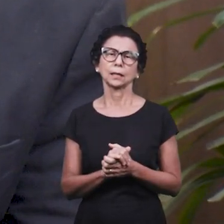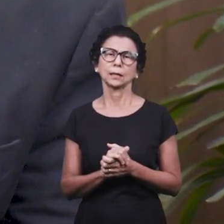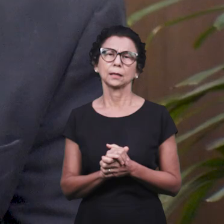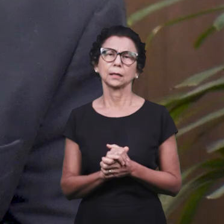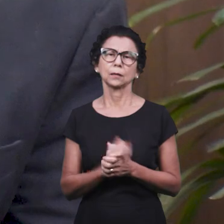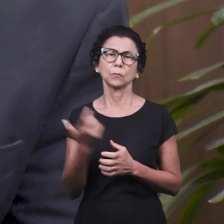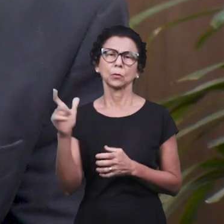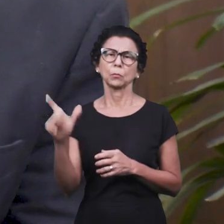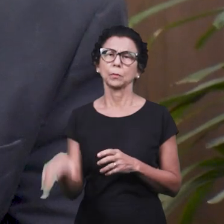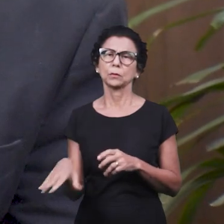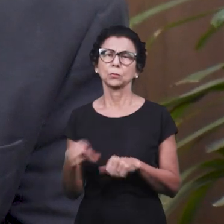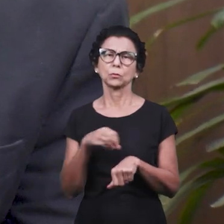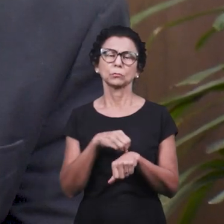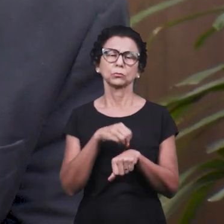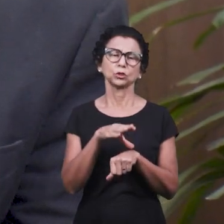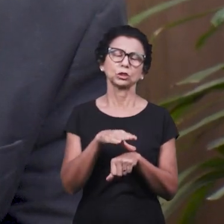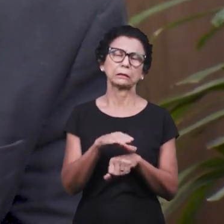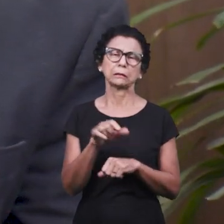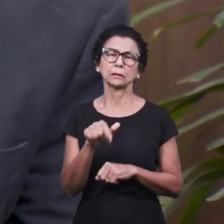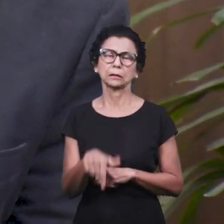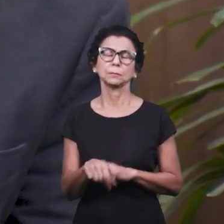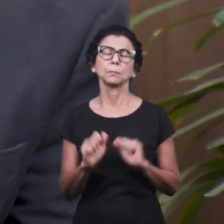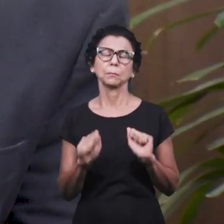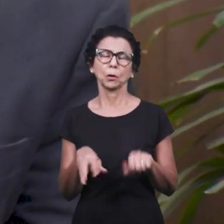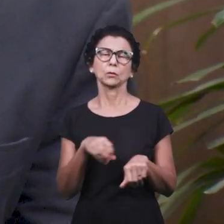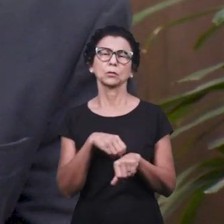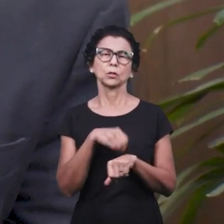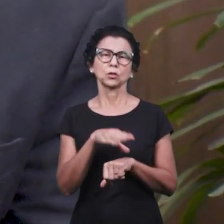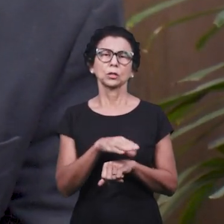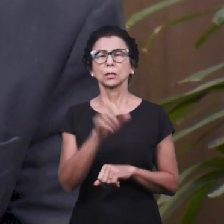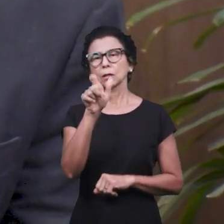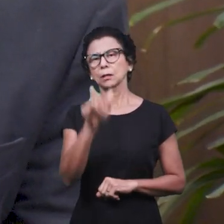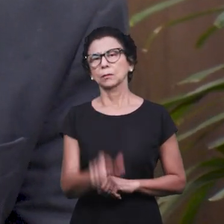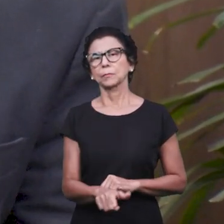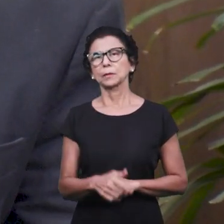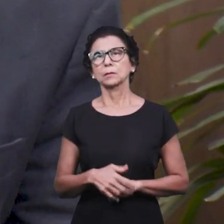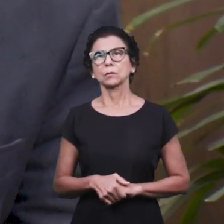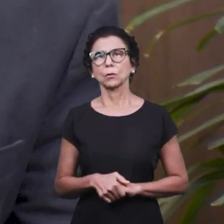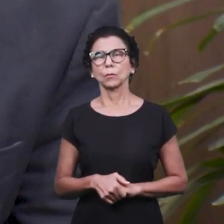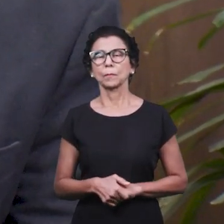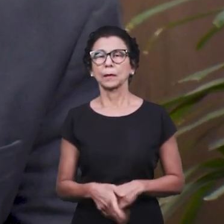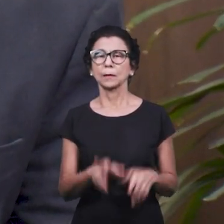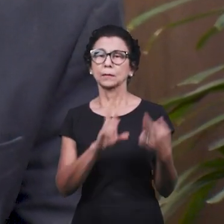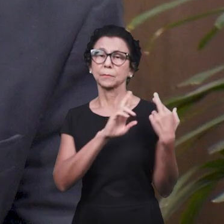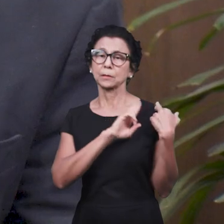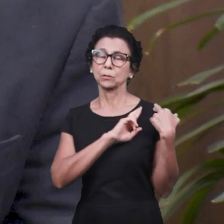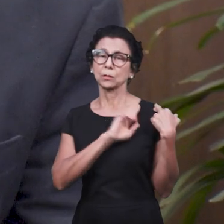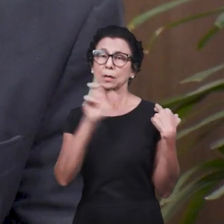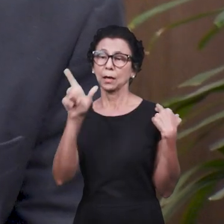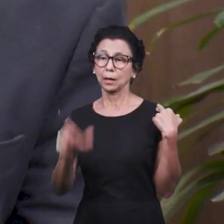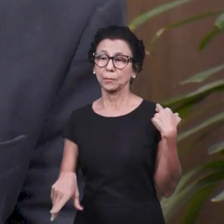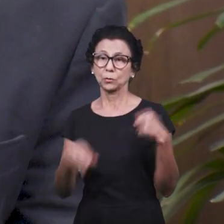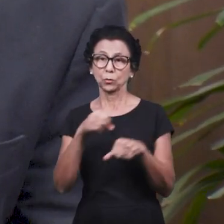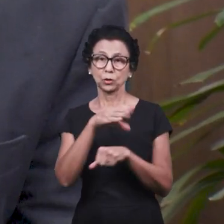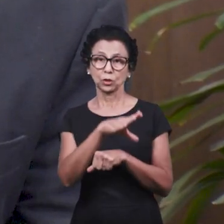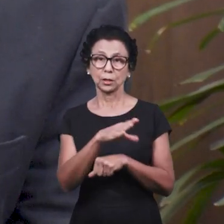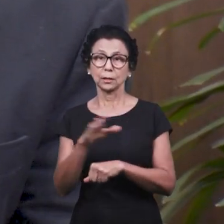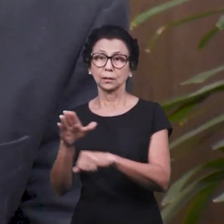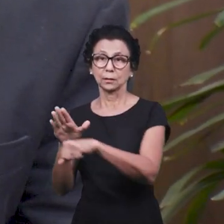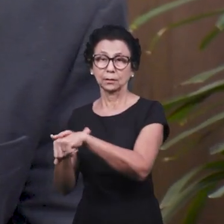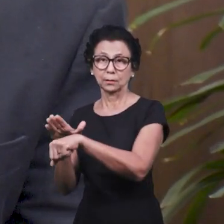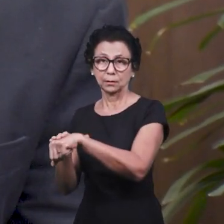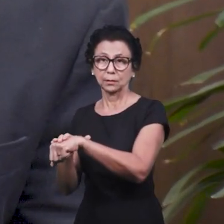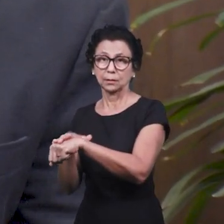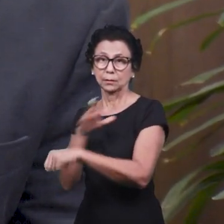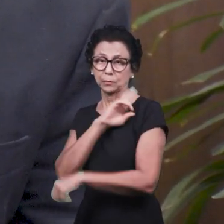Rotary Club. Qualquer Rotary Club do Brasil pode indicar um menino para poder fazer parte. E a responsabilidade também. Porque quando ele chega lá